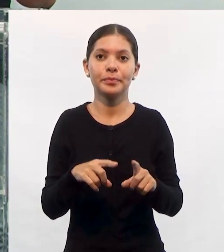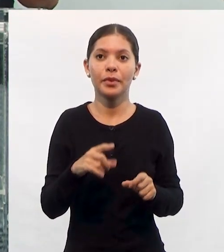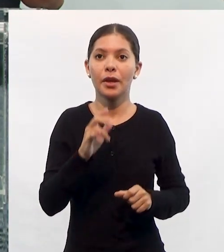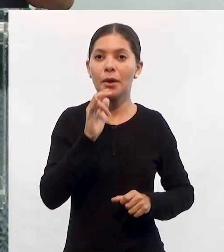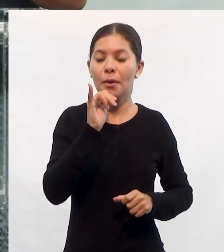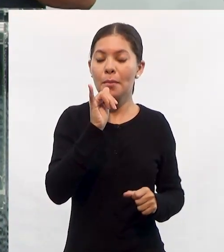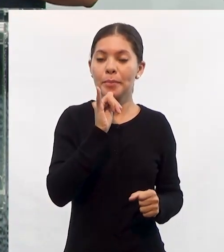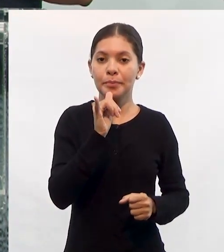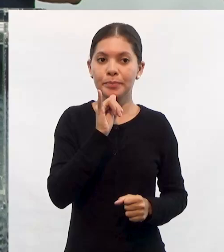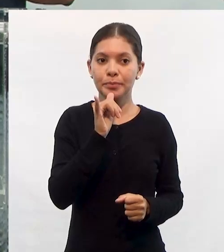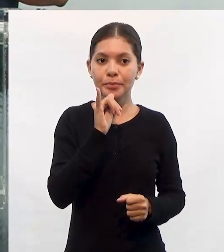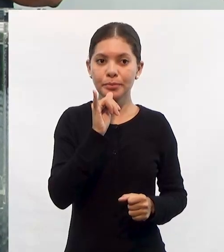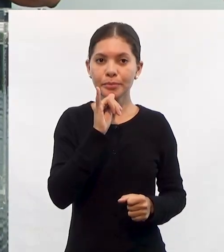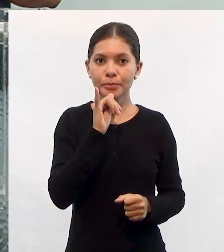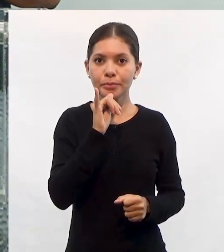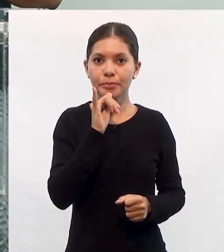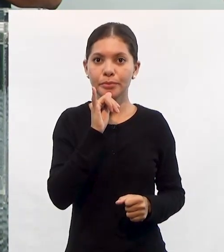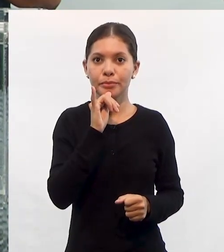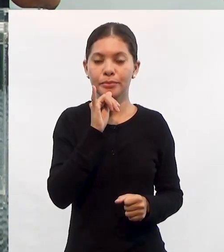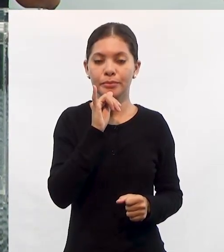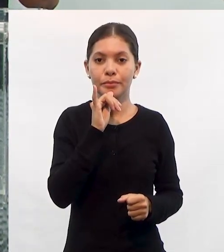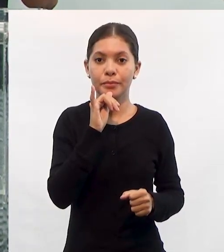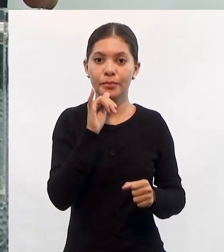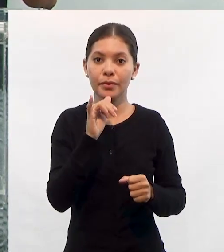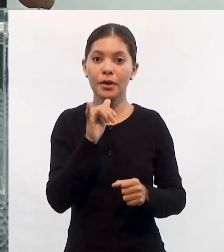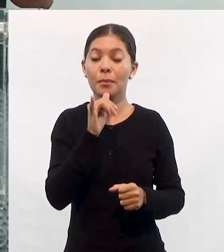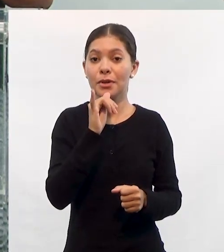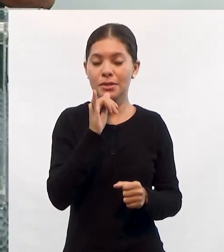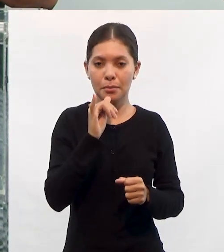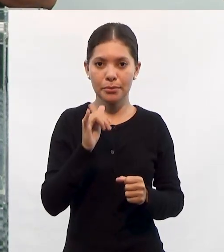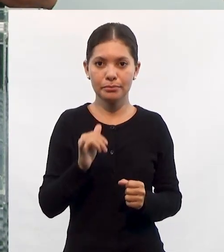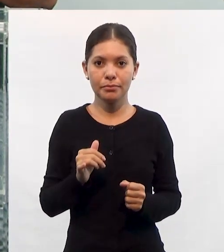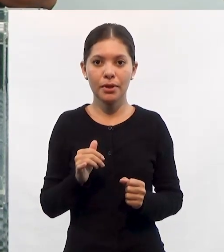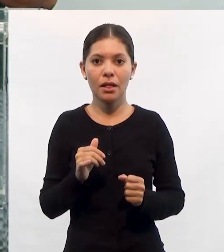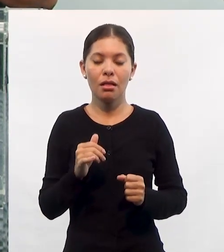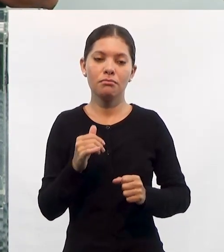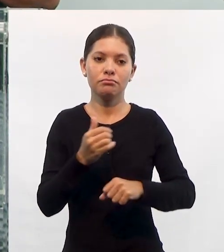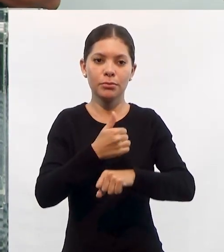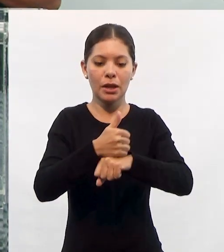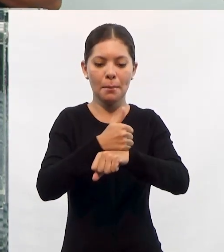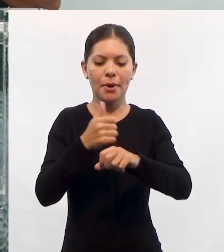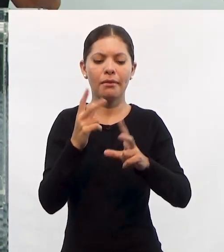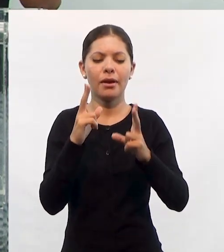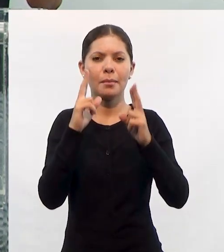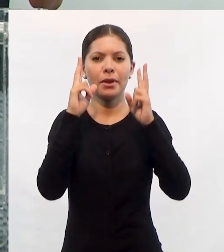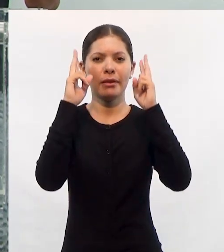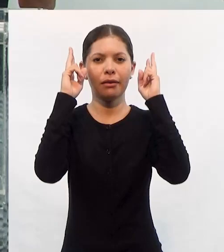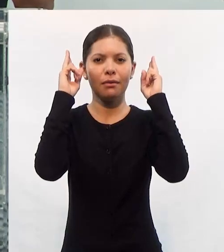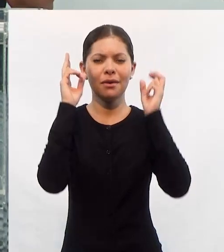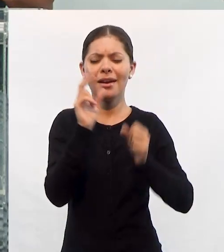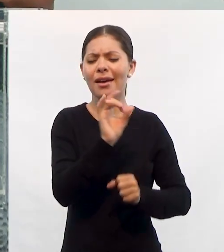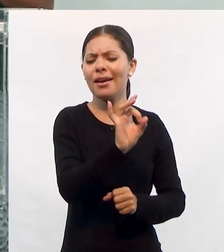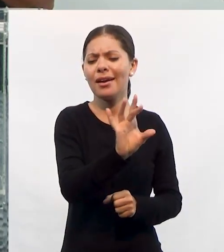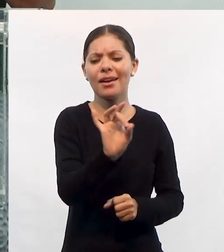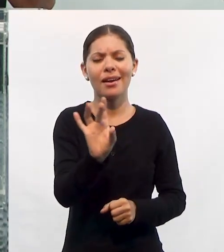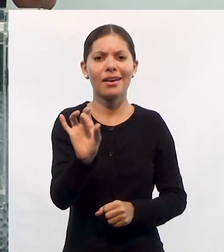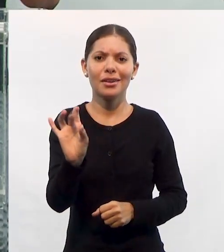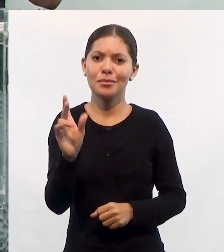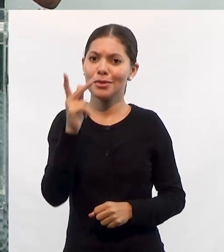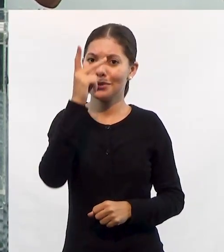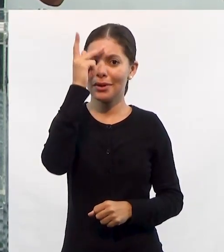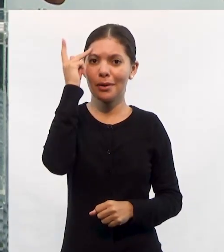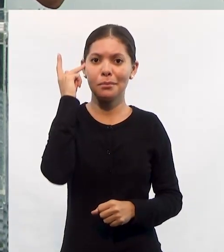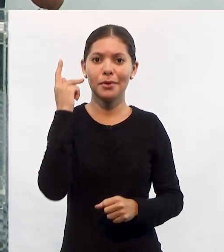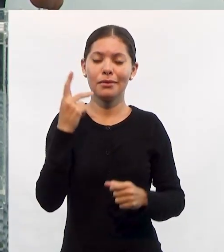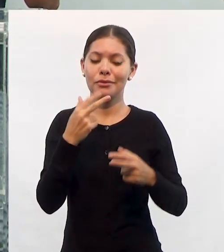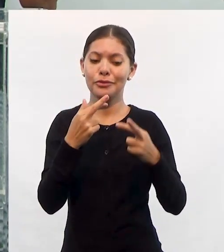Por exemplo, trabalho de cabeleireiro. Cada pessoa tem um tipo de cabelo, quer fazer um corte